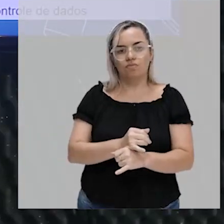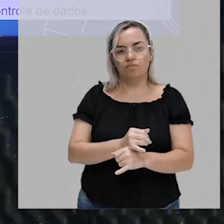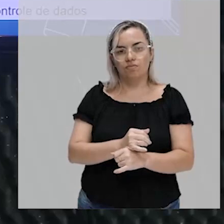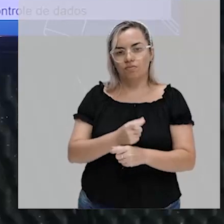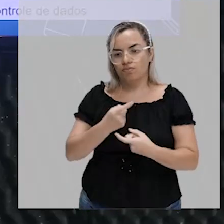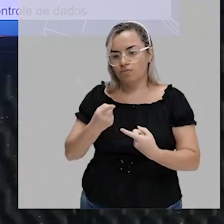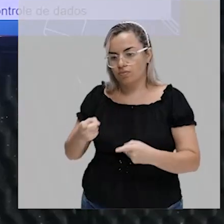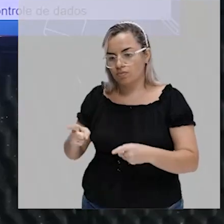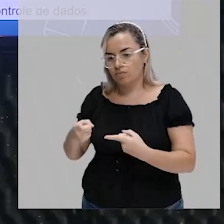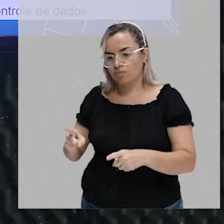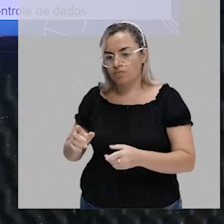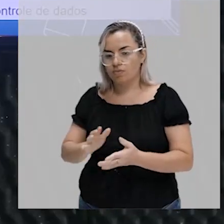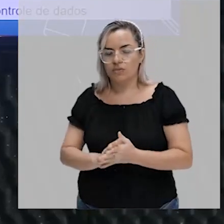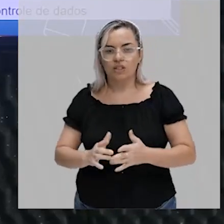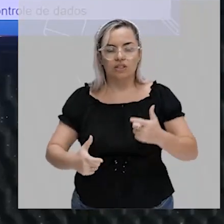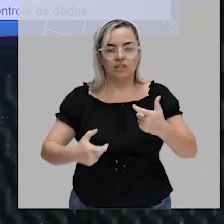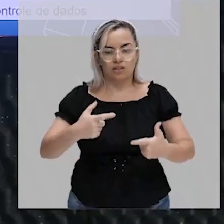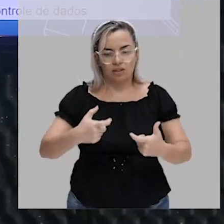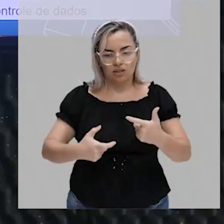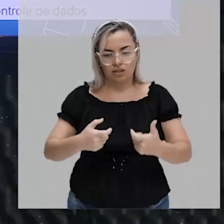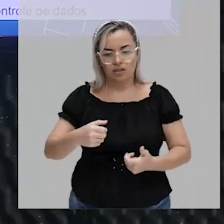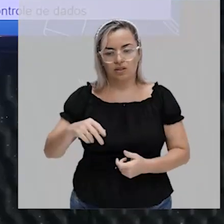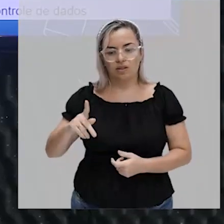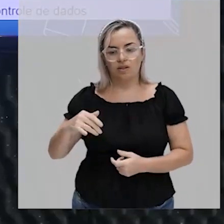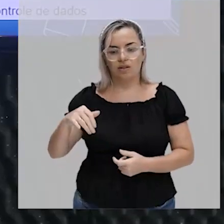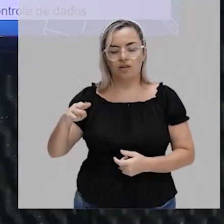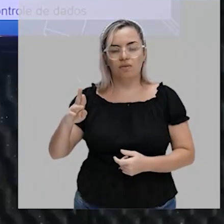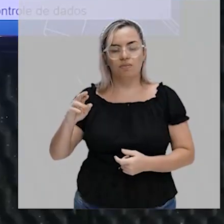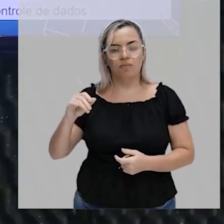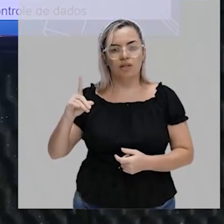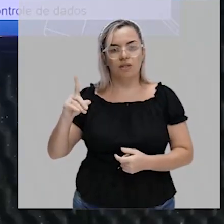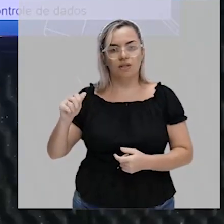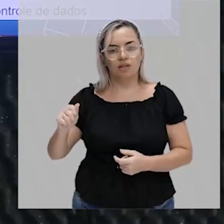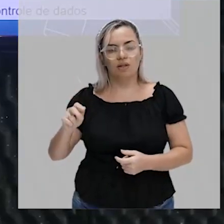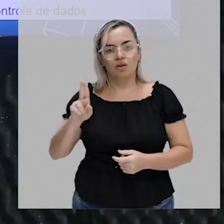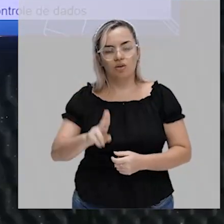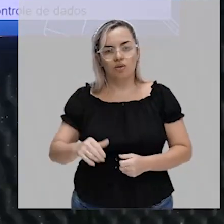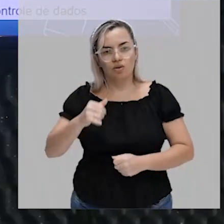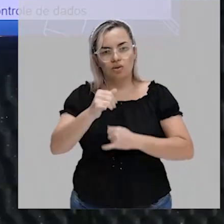chamada guerra híbrida, galera, tá certo? E essas nações, muita atenção, para a gente